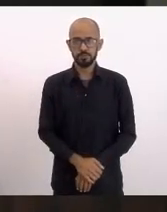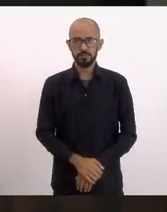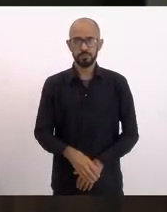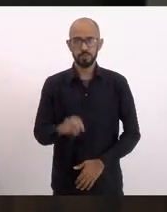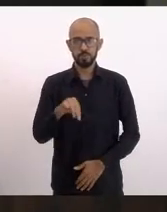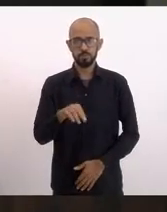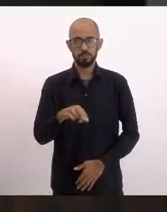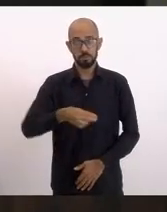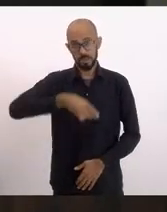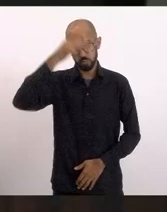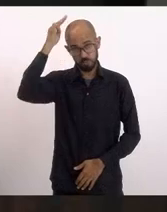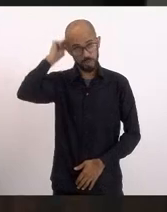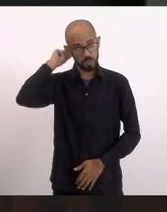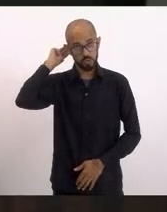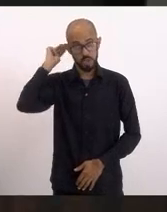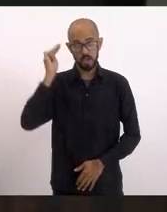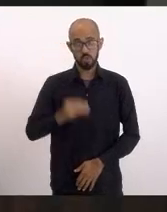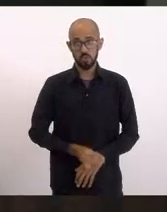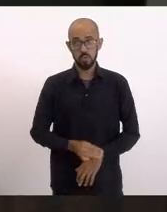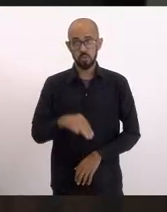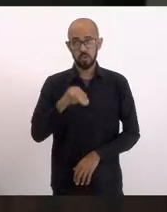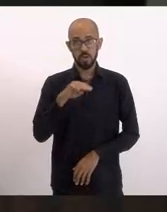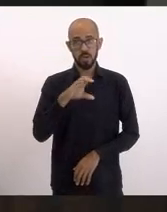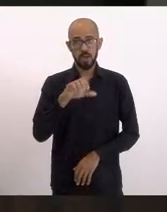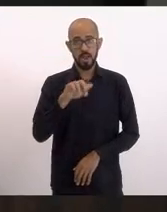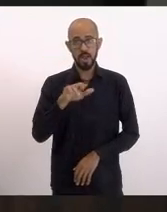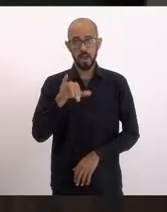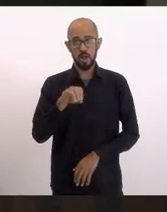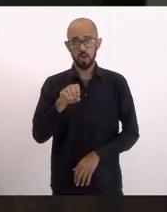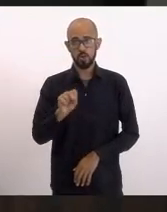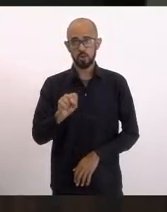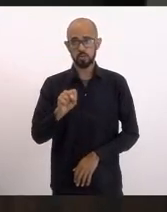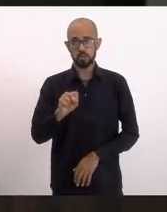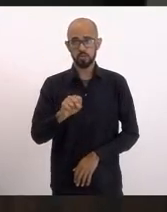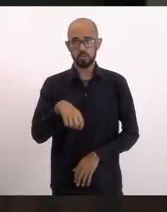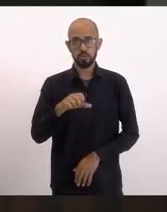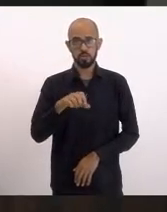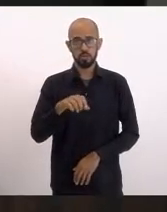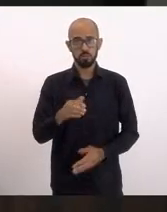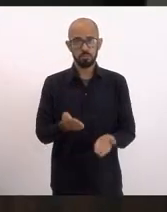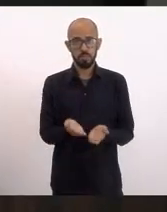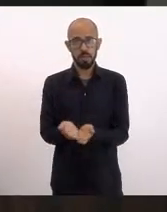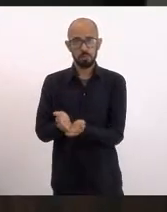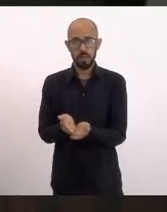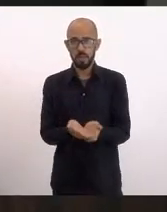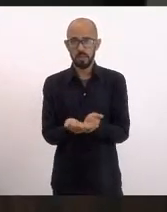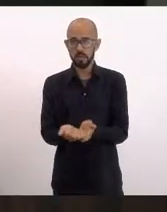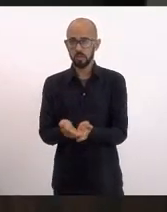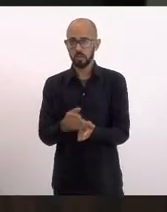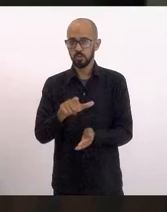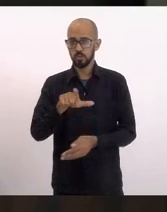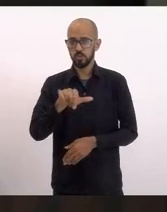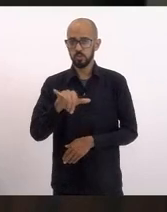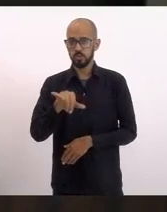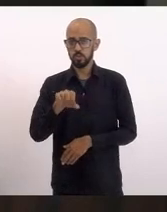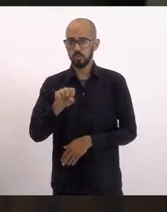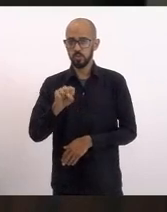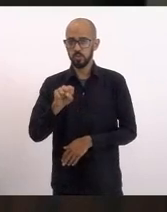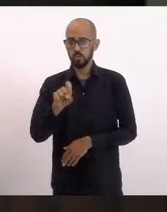Márcio Pacheco, deputados Carlos Macedo, Bebetão, Bacelar, Luiz Martins, Léo Vieira, Tia